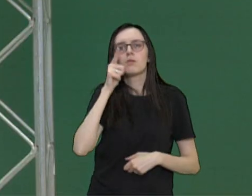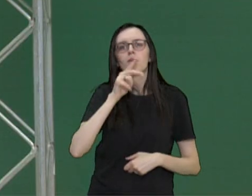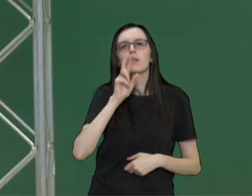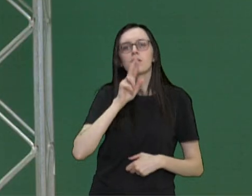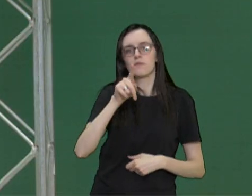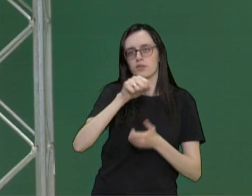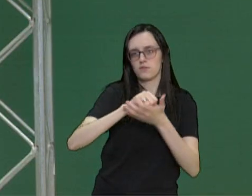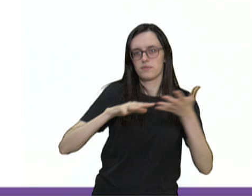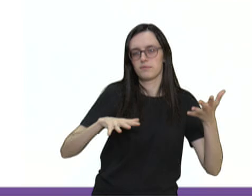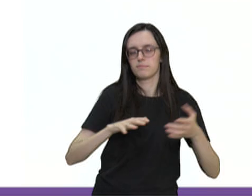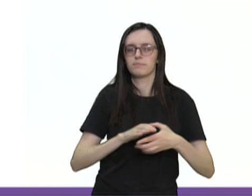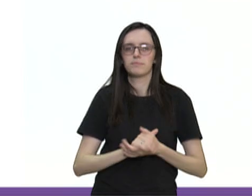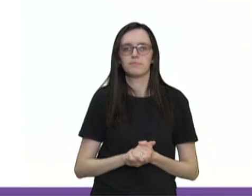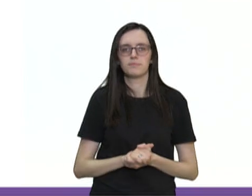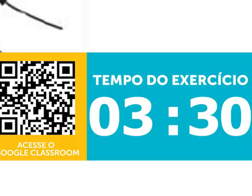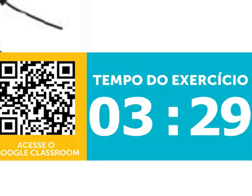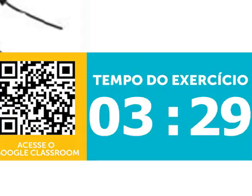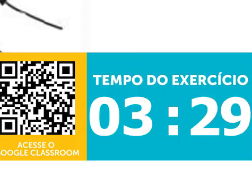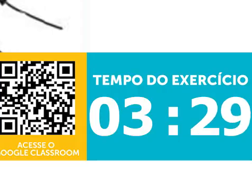resolverem esse exercício.